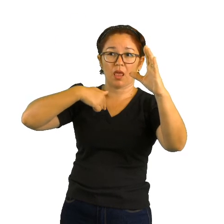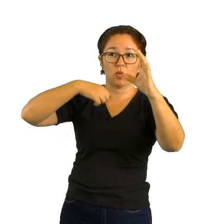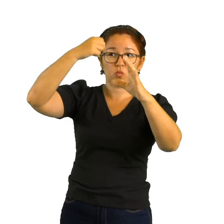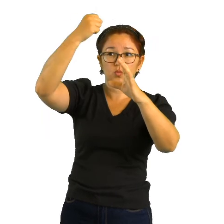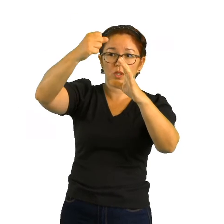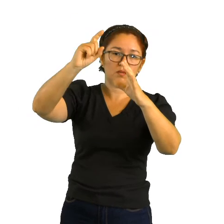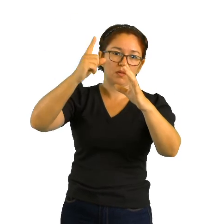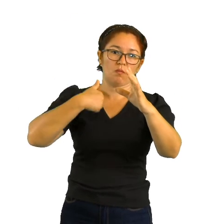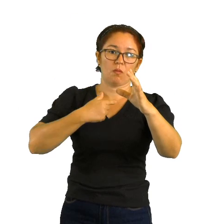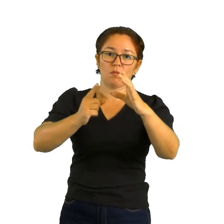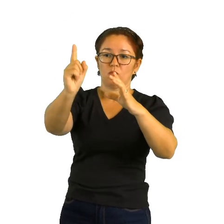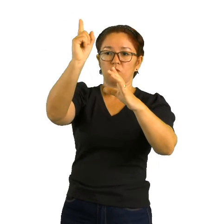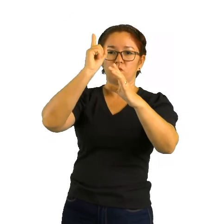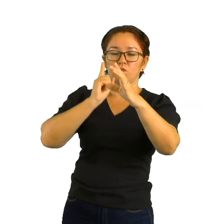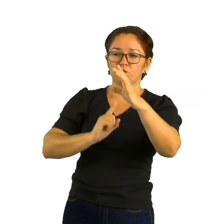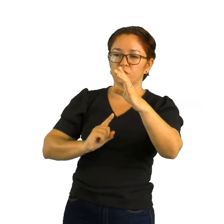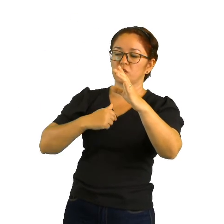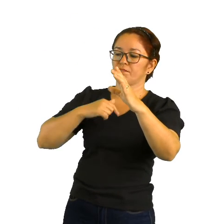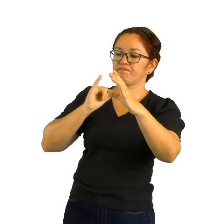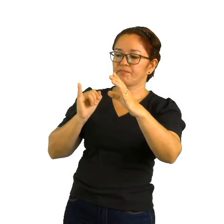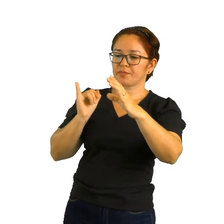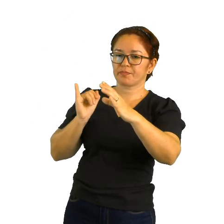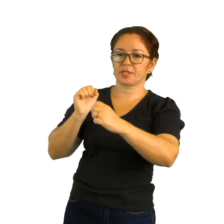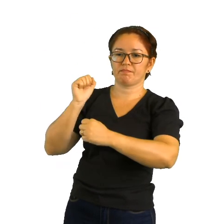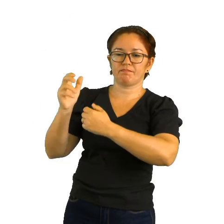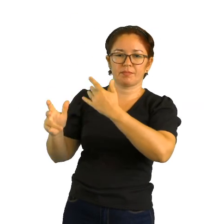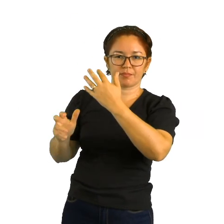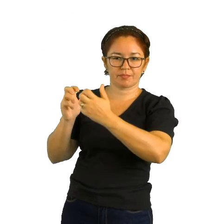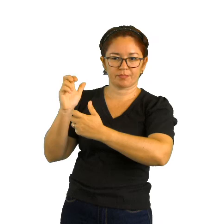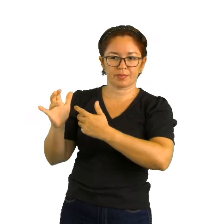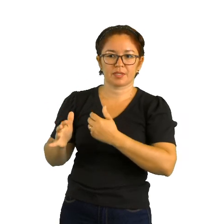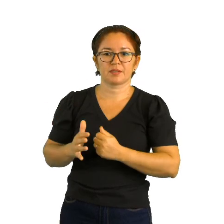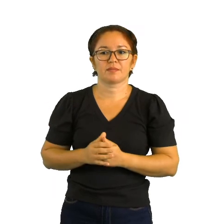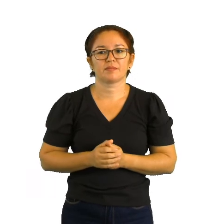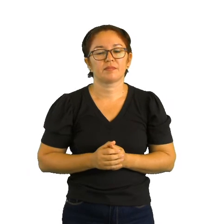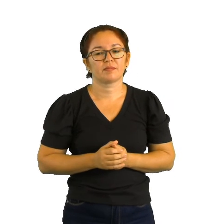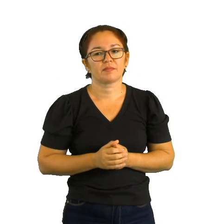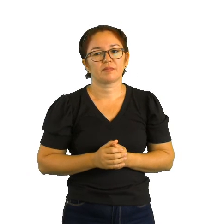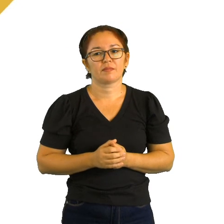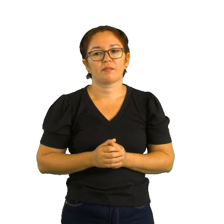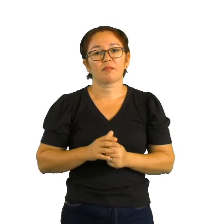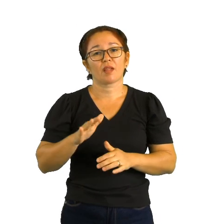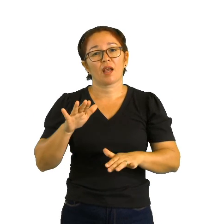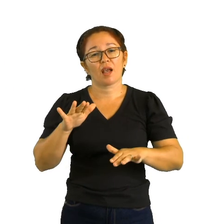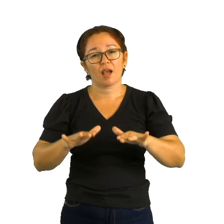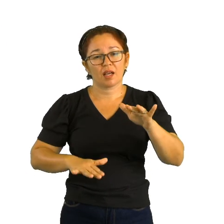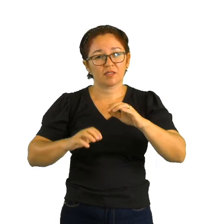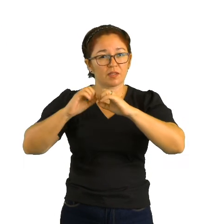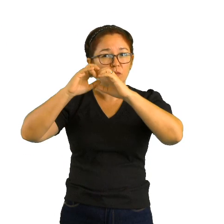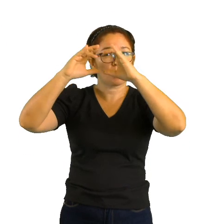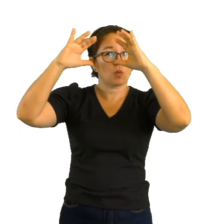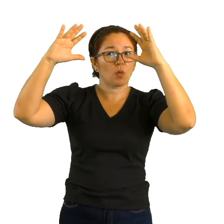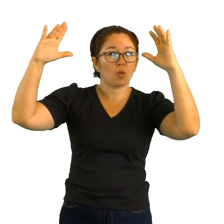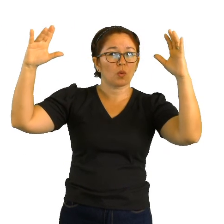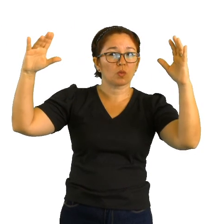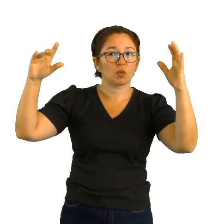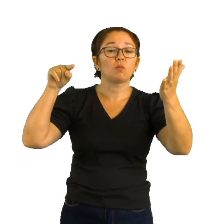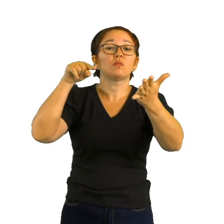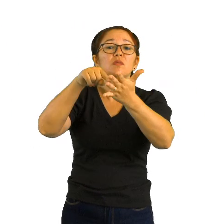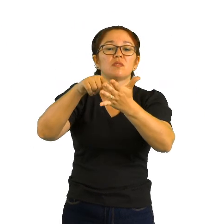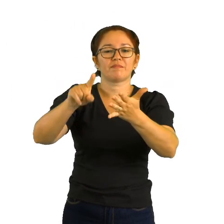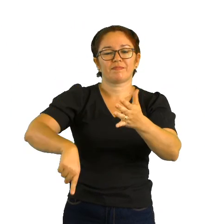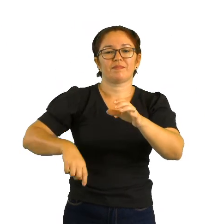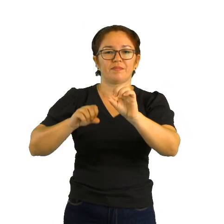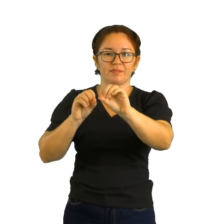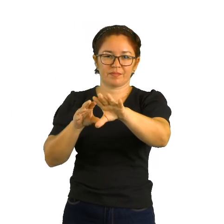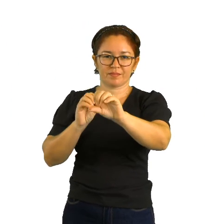a temática, pode se desprender dos temas, ensinamentos. Nós temos também